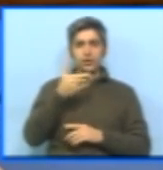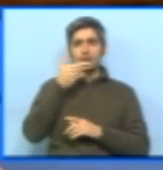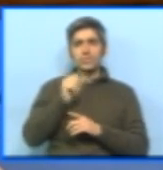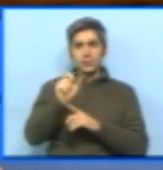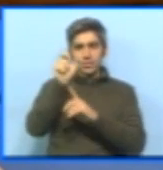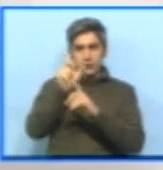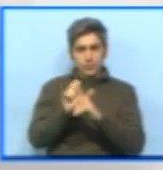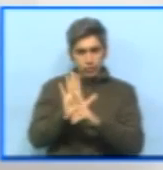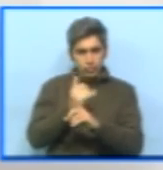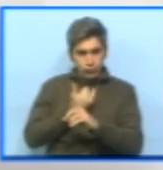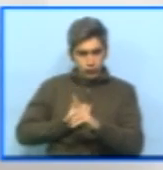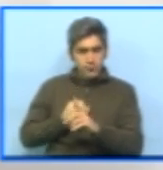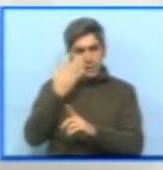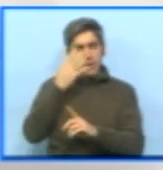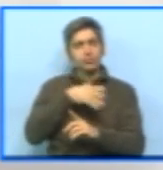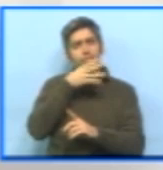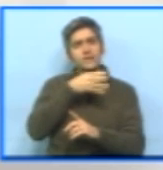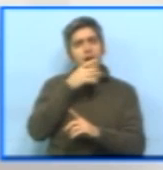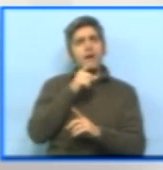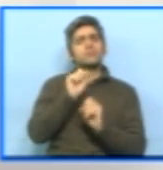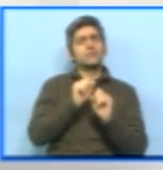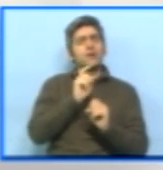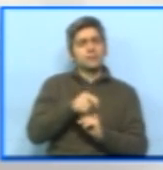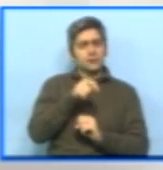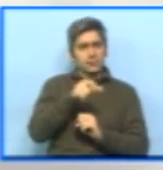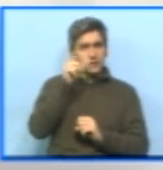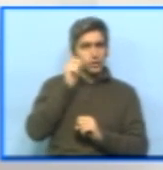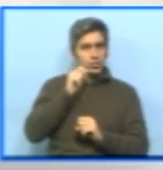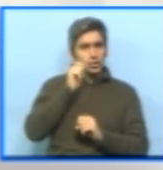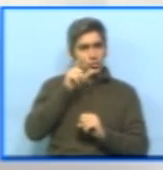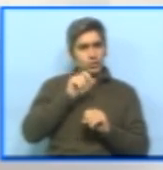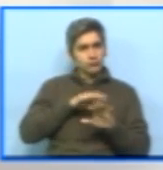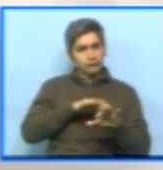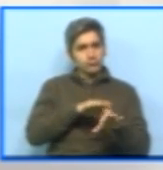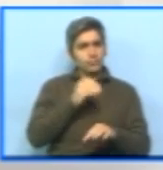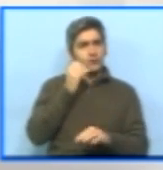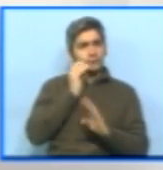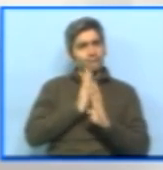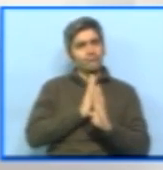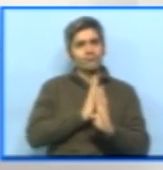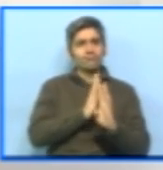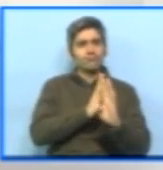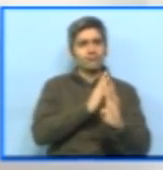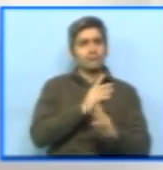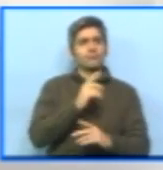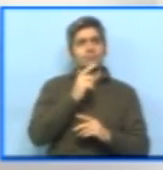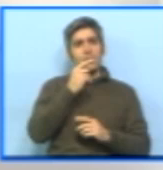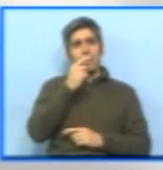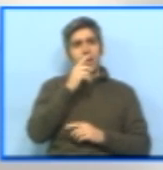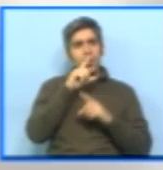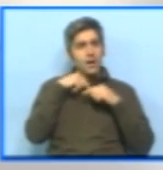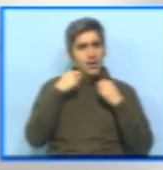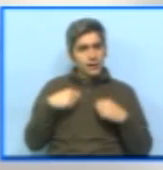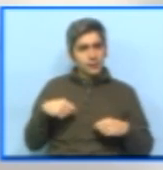Primeiro ao que marca esta iniciativa Quaresmal nos Açores. Vemos imagens de ranchos de Romeiros com os lenços,